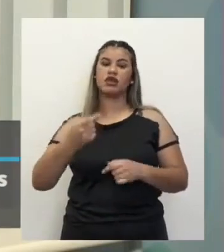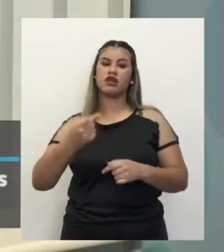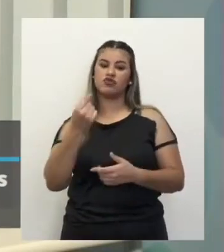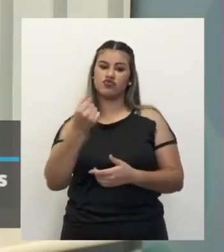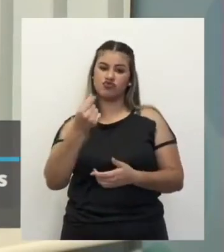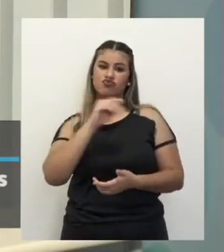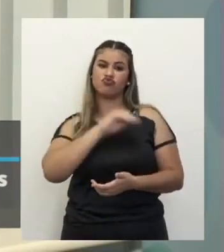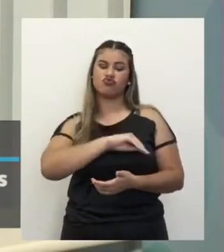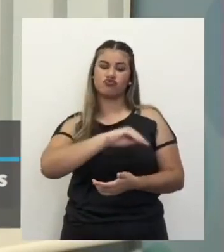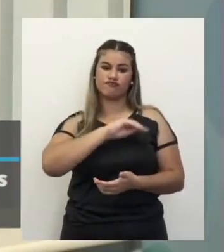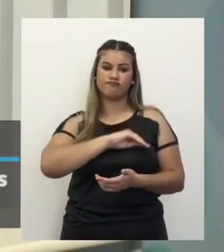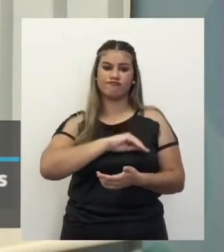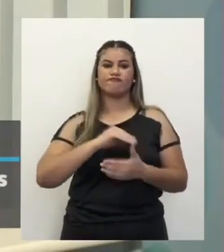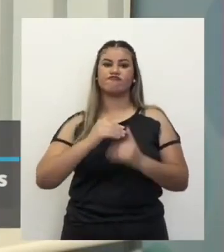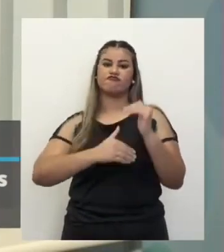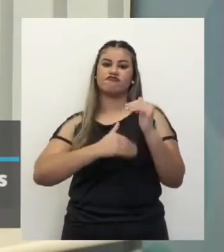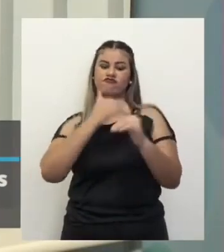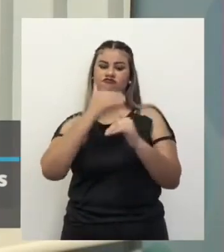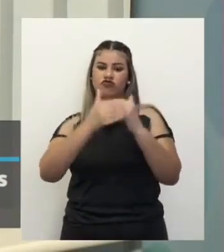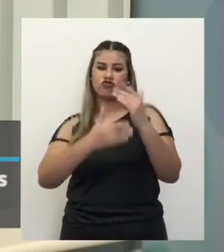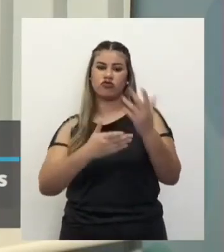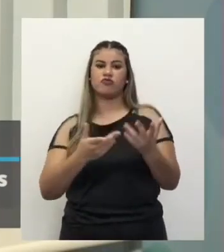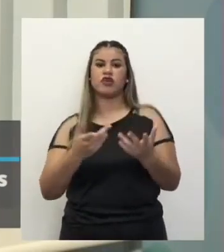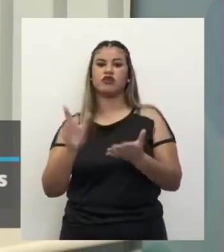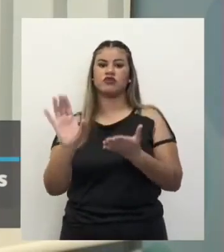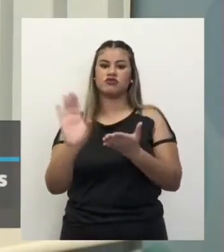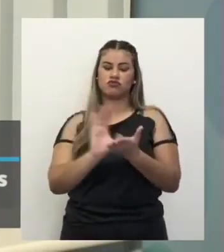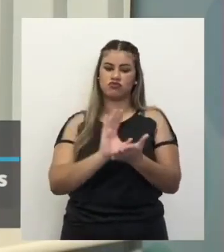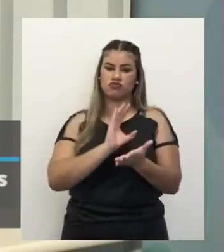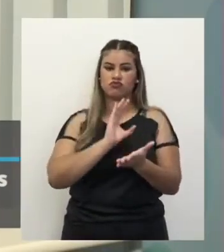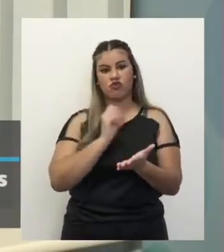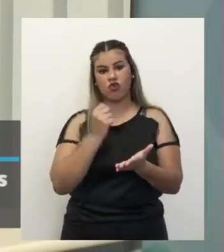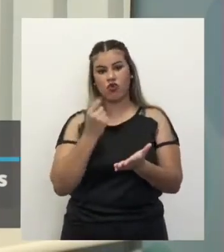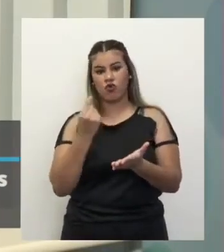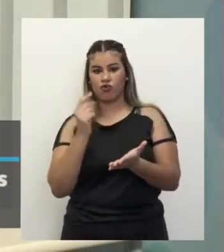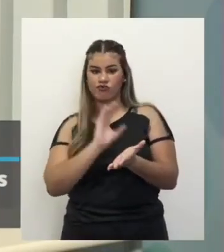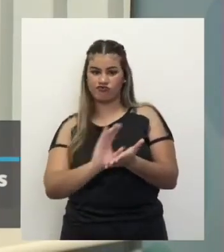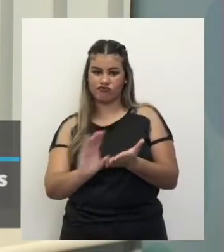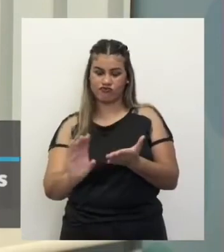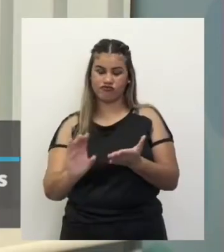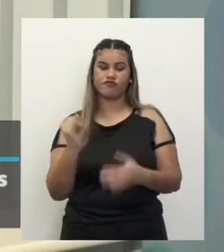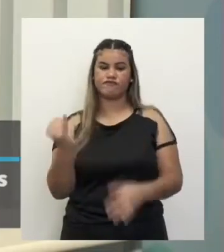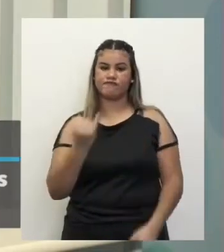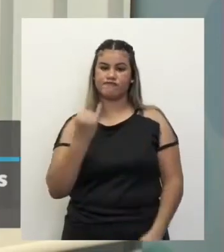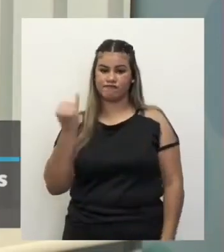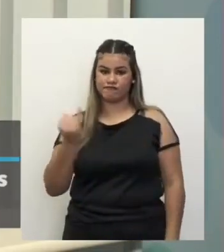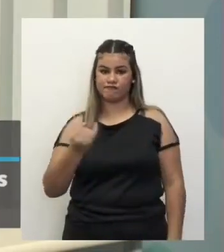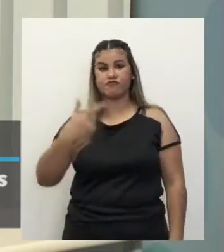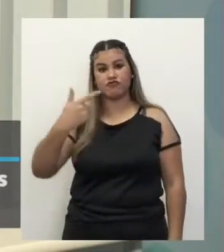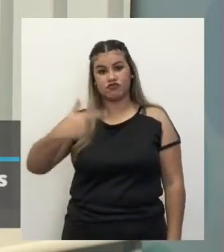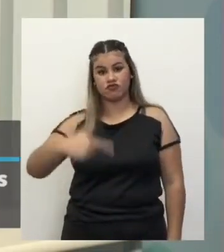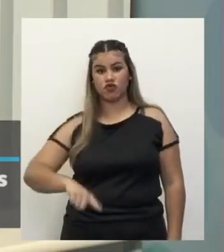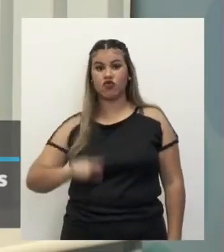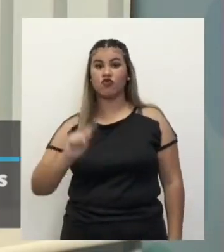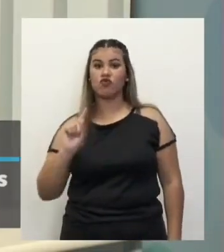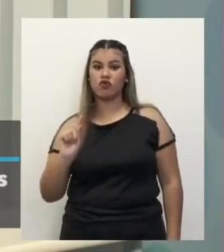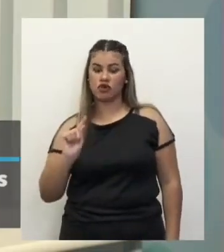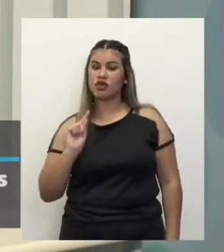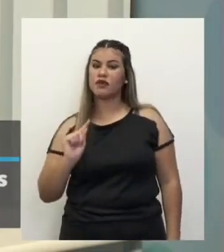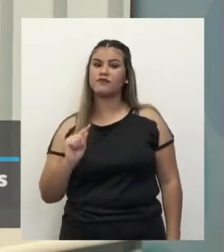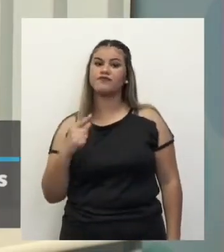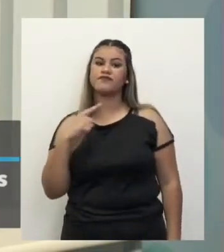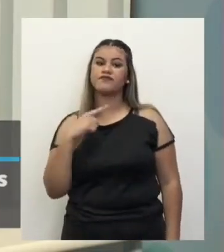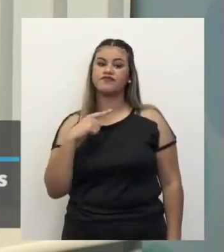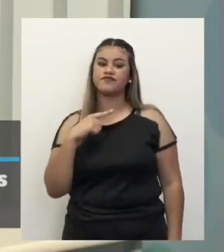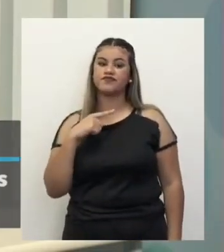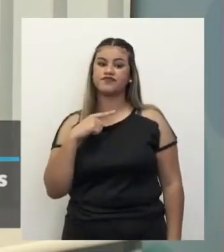renda, desenvolvimento, para que realmente é um ponto importante. E dentro também, a gente pode destacar a